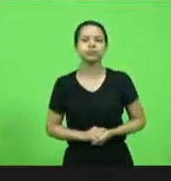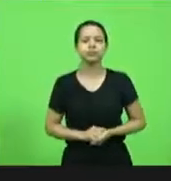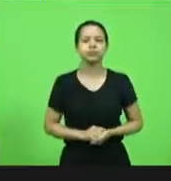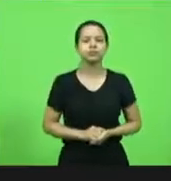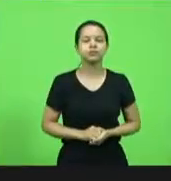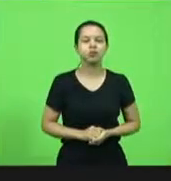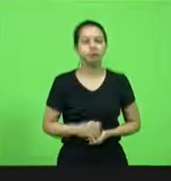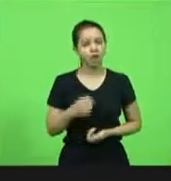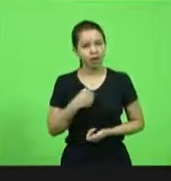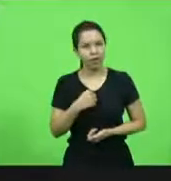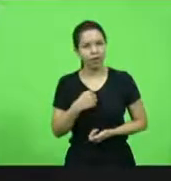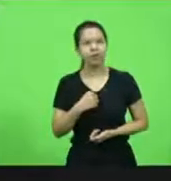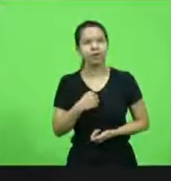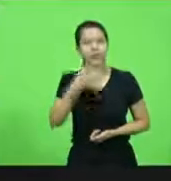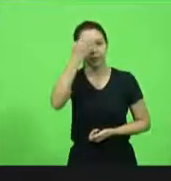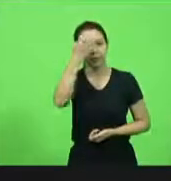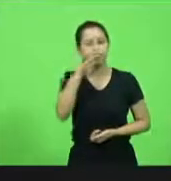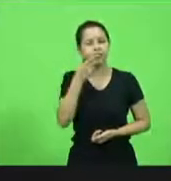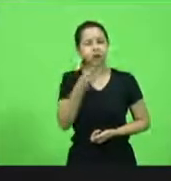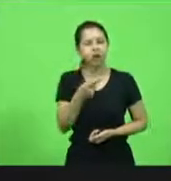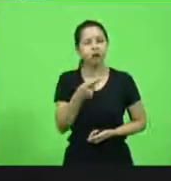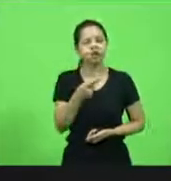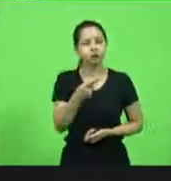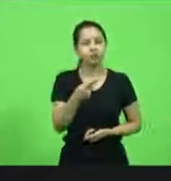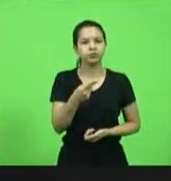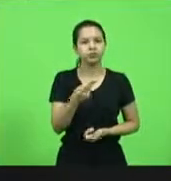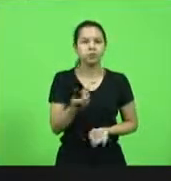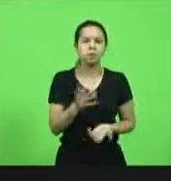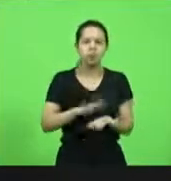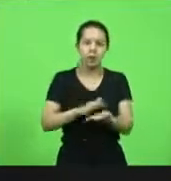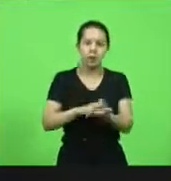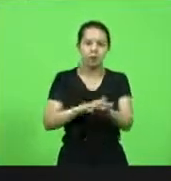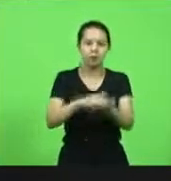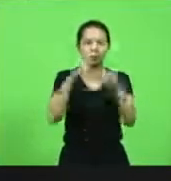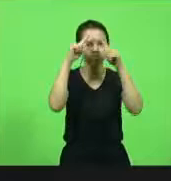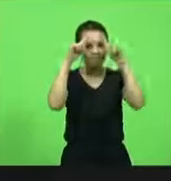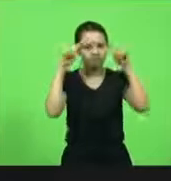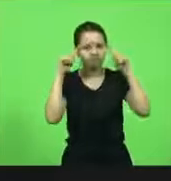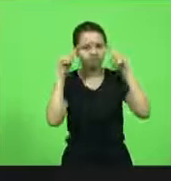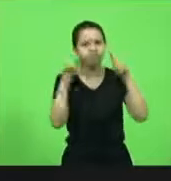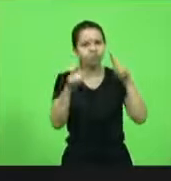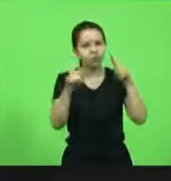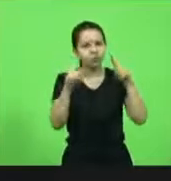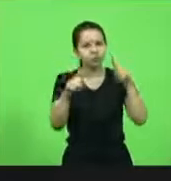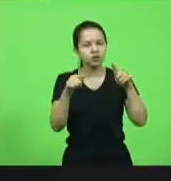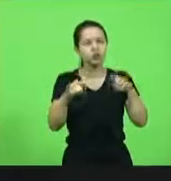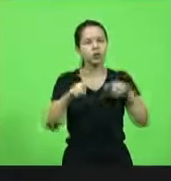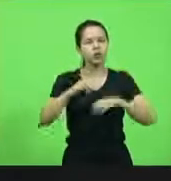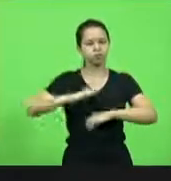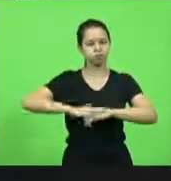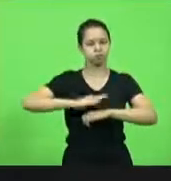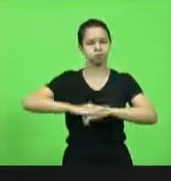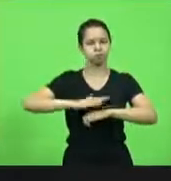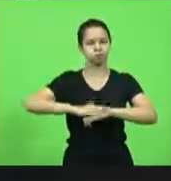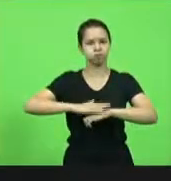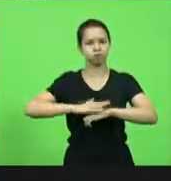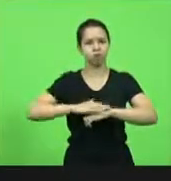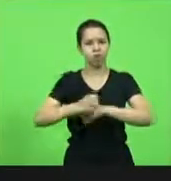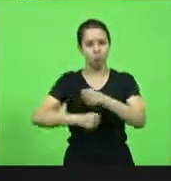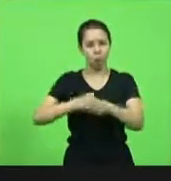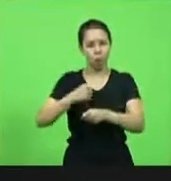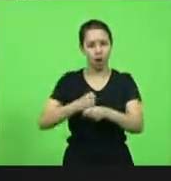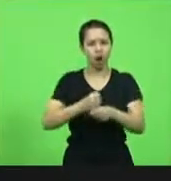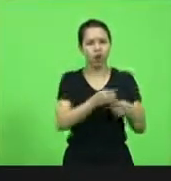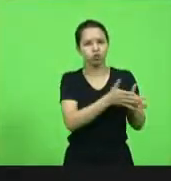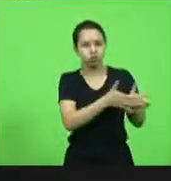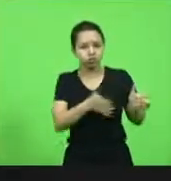deputado Tareta, parabéns pela sua, pelo seu protagonismo ao longo do ano 2020 à frente da Comissão de